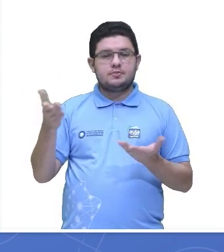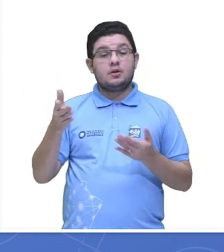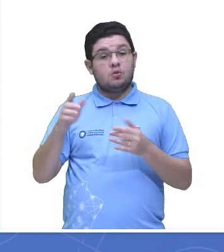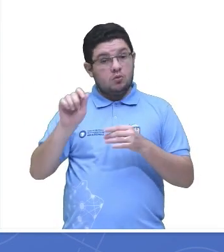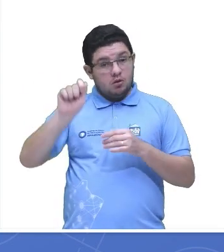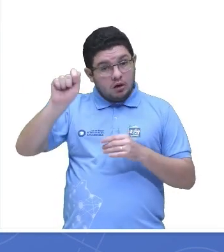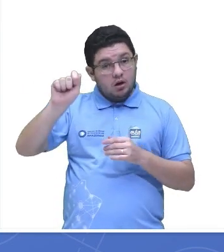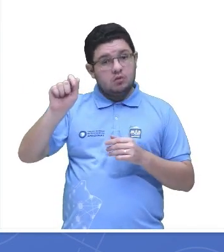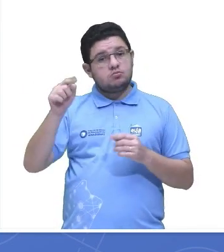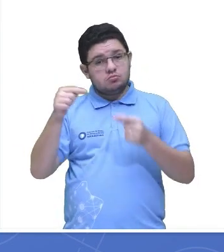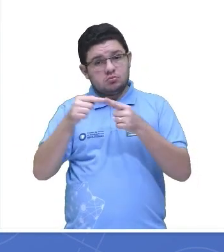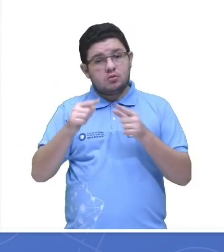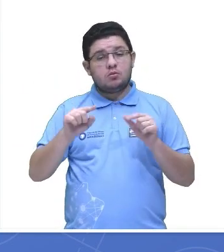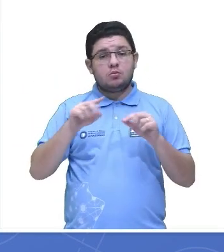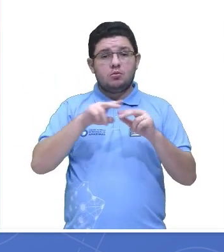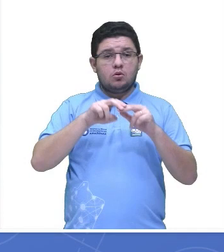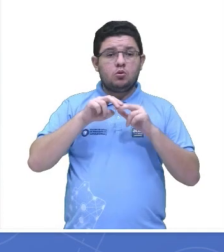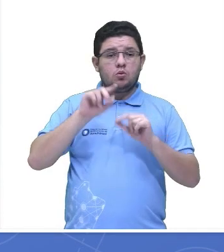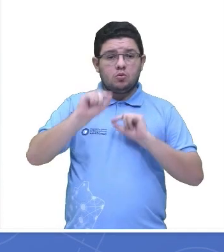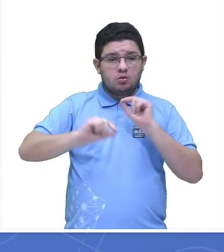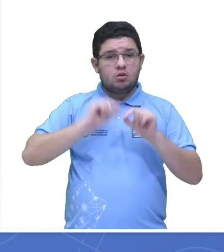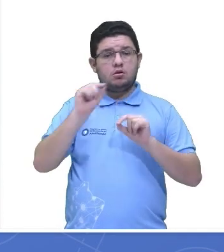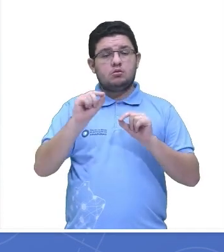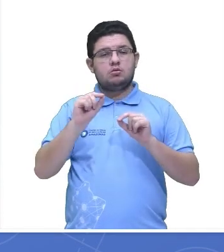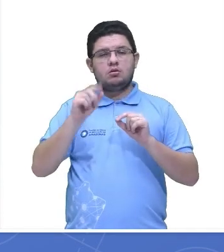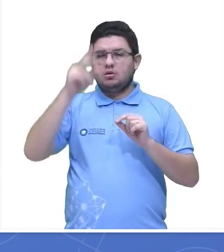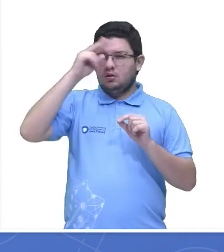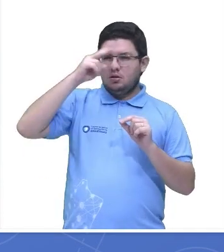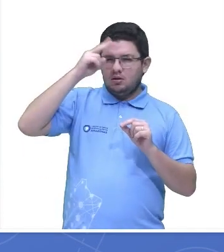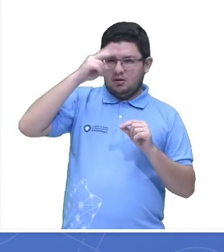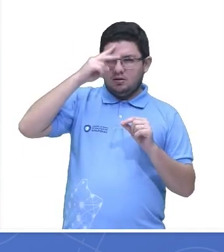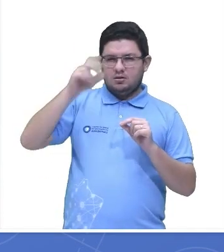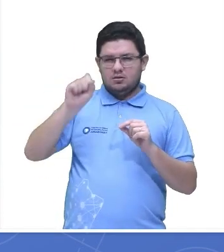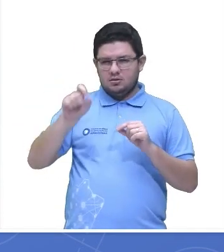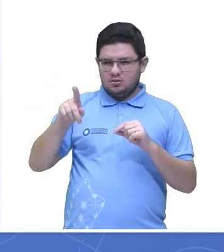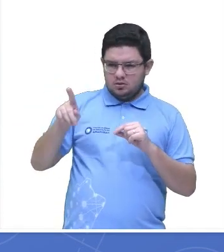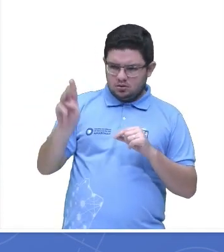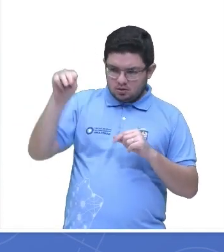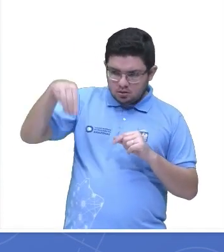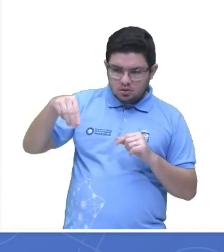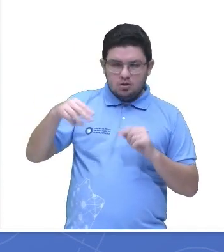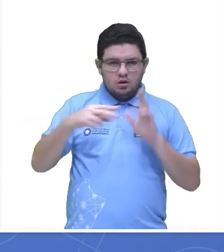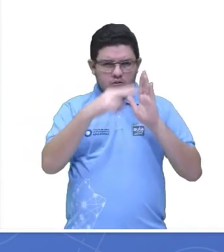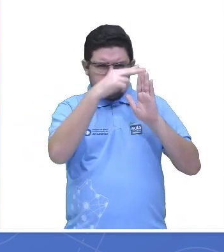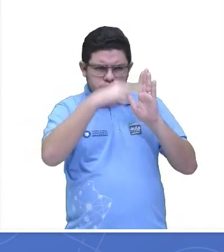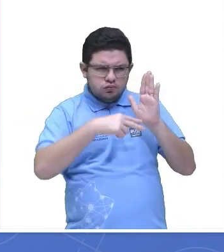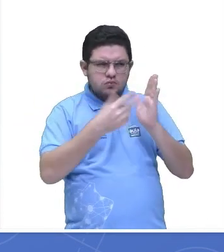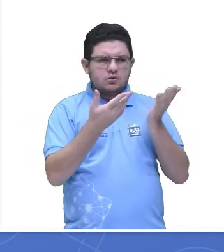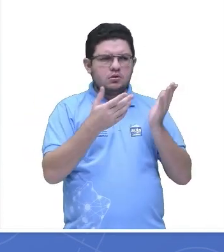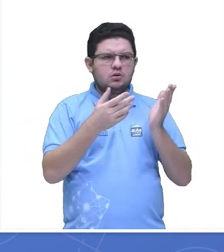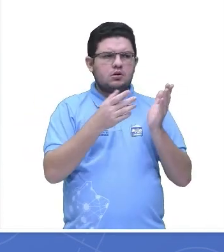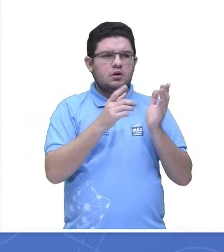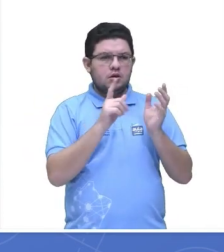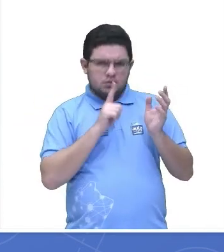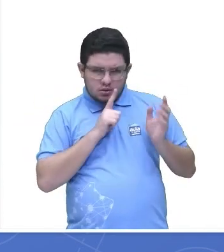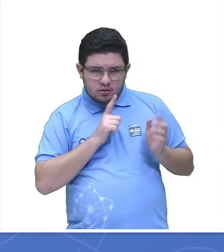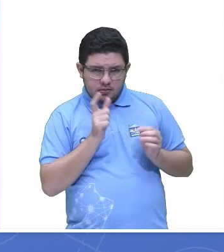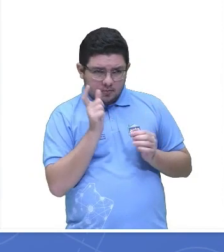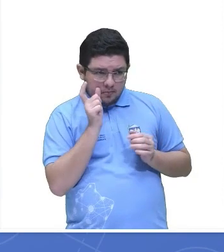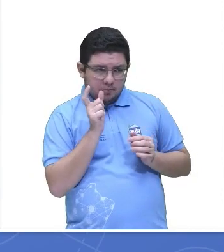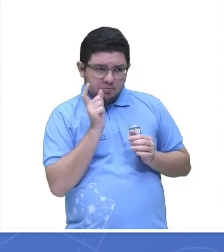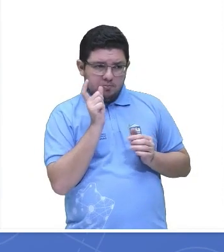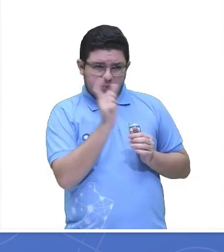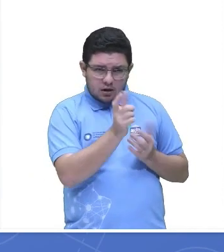palavras cognatas, né, palavras conhecidas, né, vai olhando o texto, mas não traduz palavra por palavra. Né, você